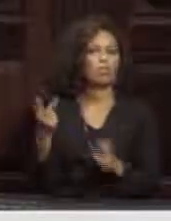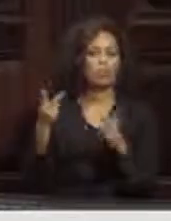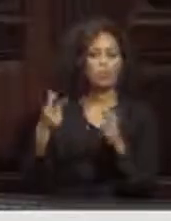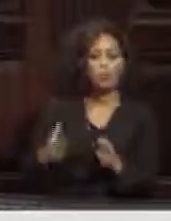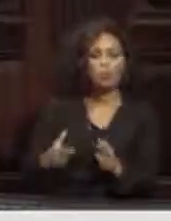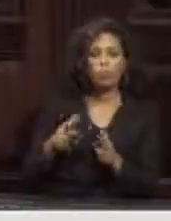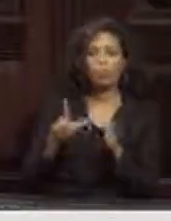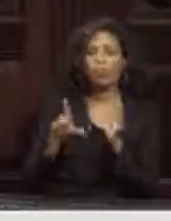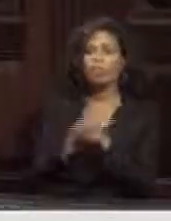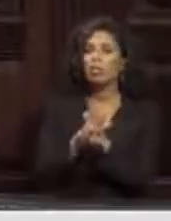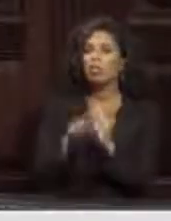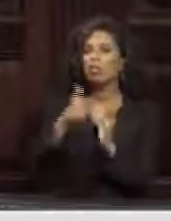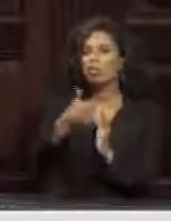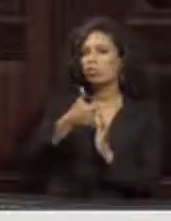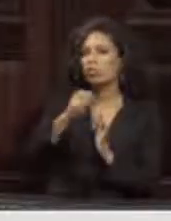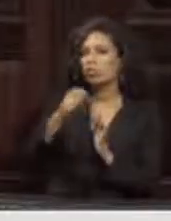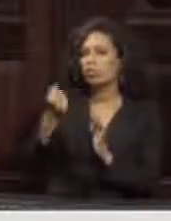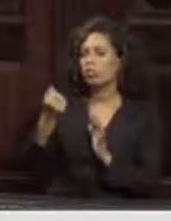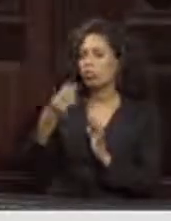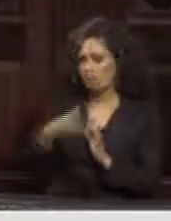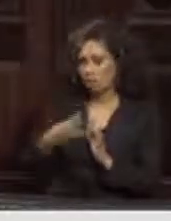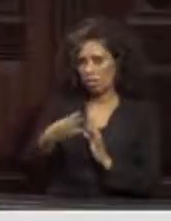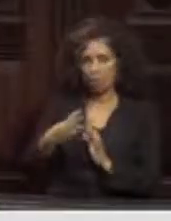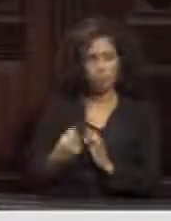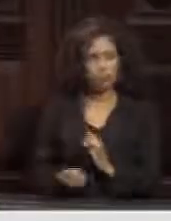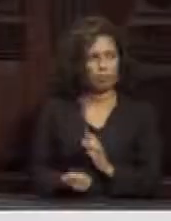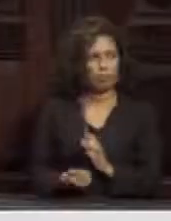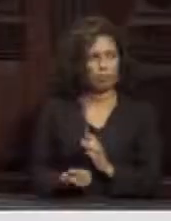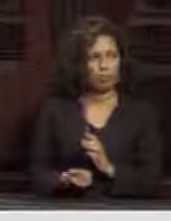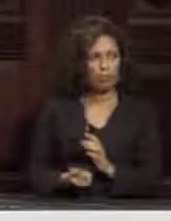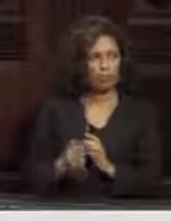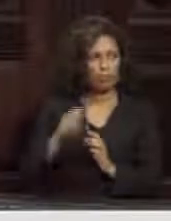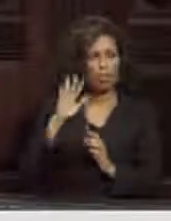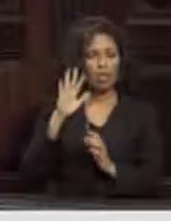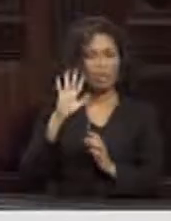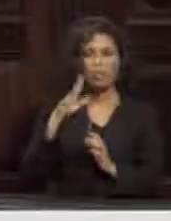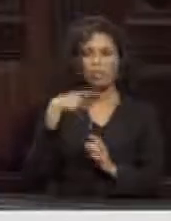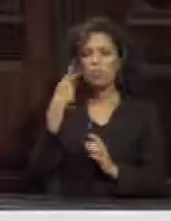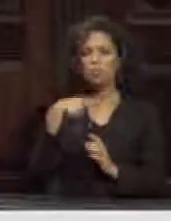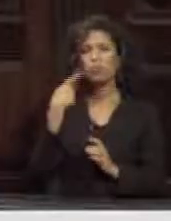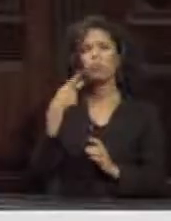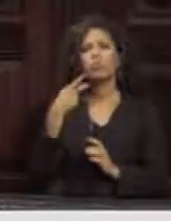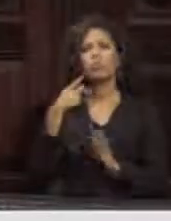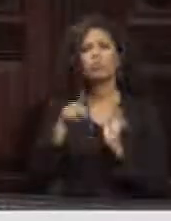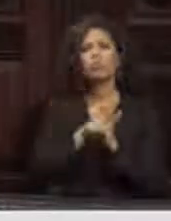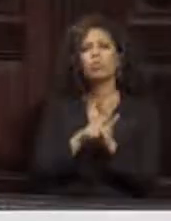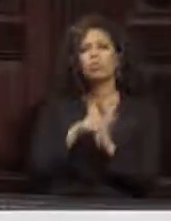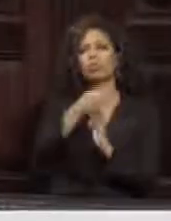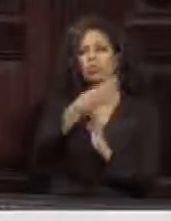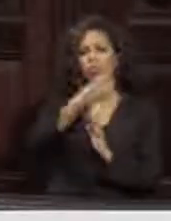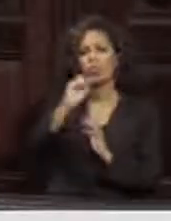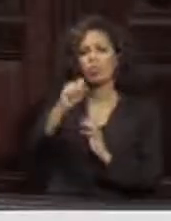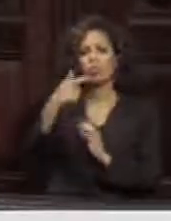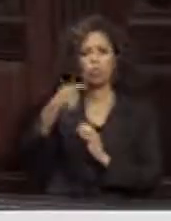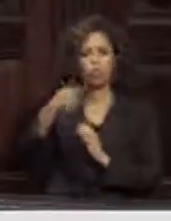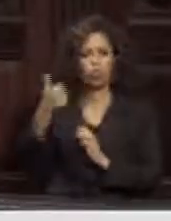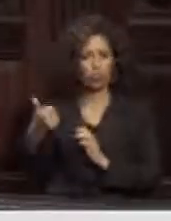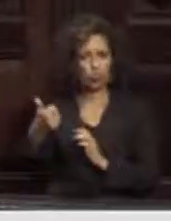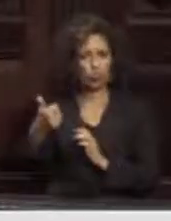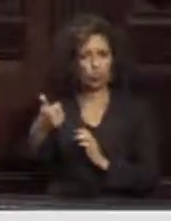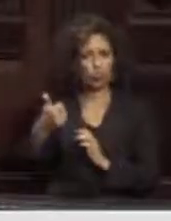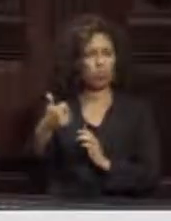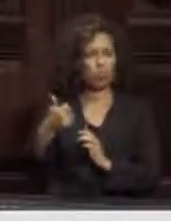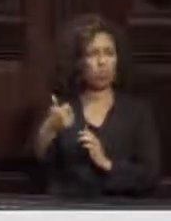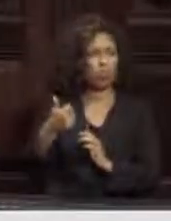de 2013. Com relação ao projeto 3871, dizem alguns de boa fé,